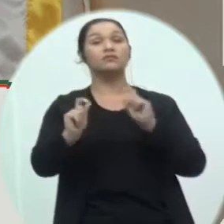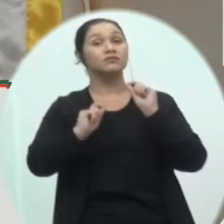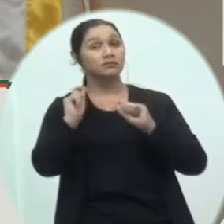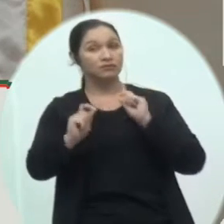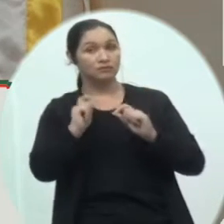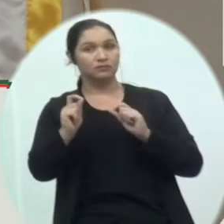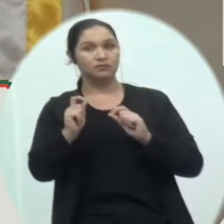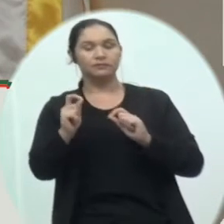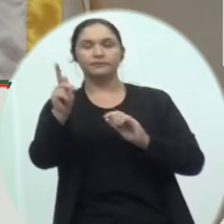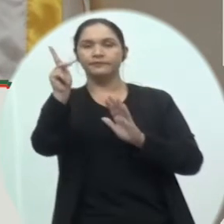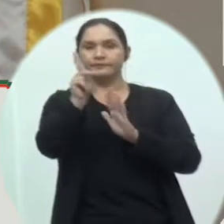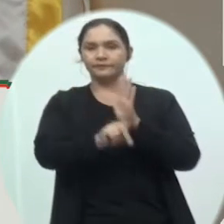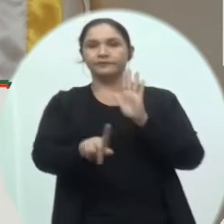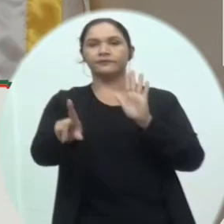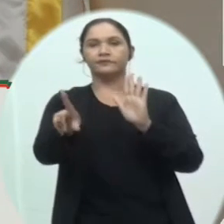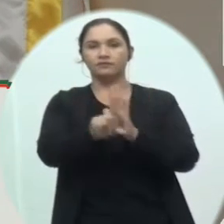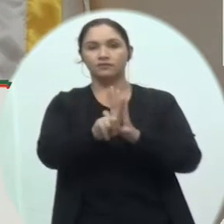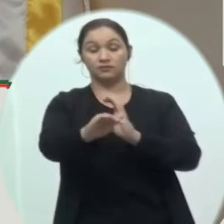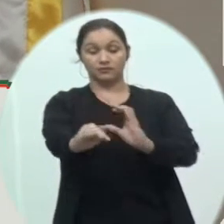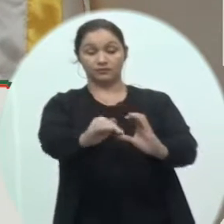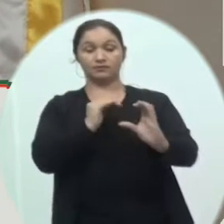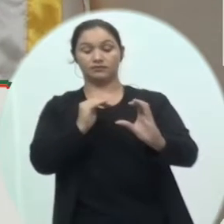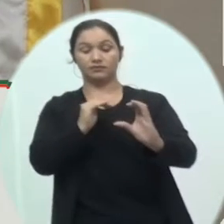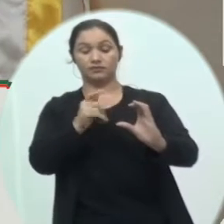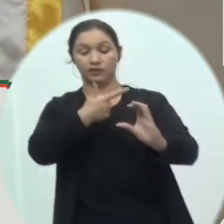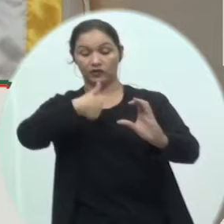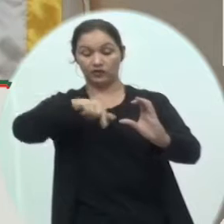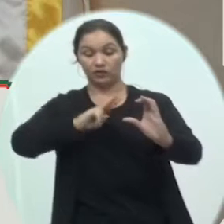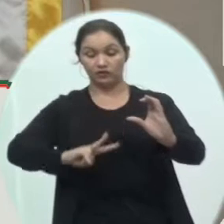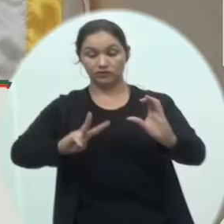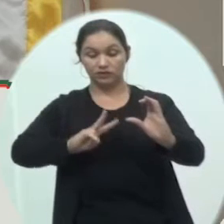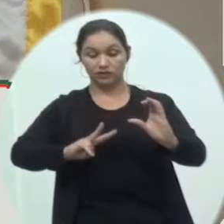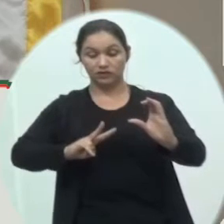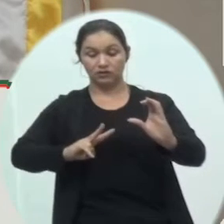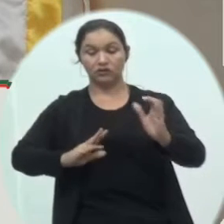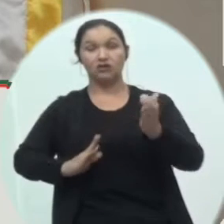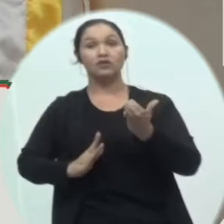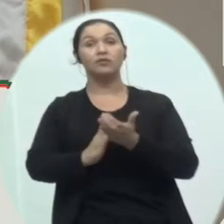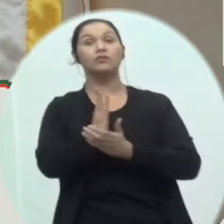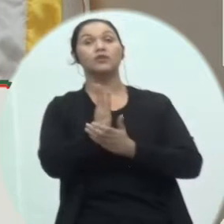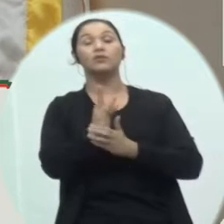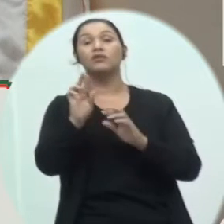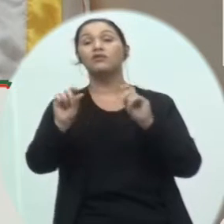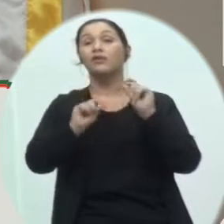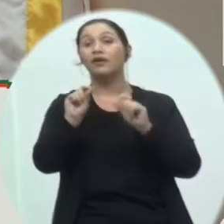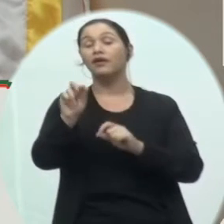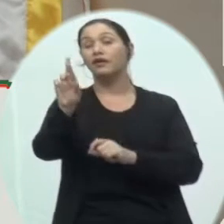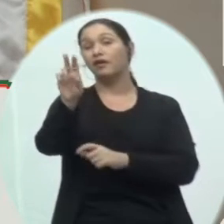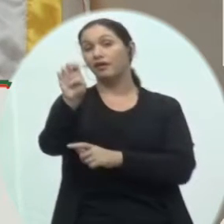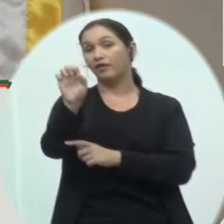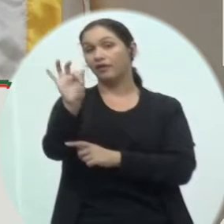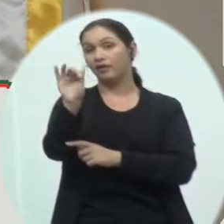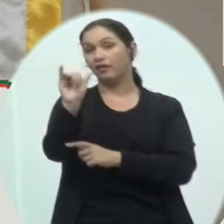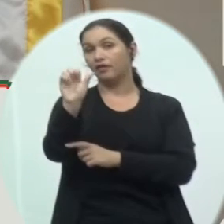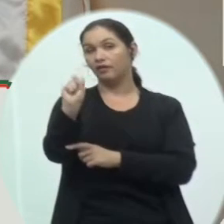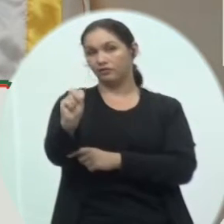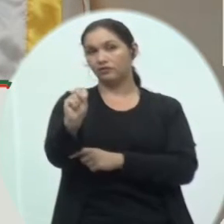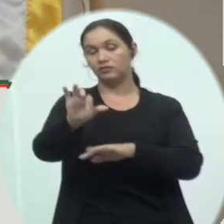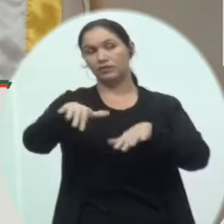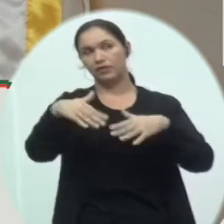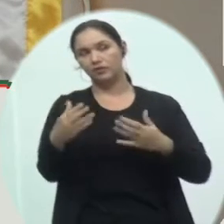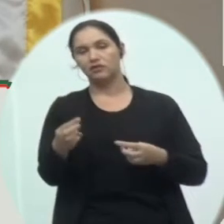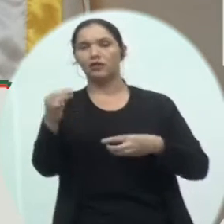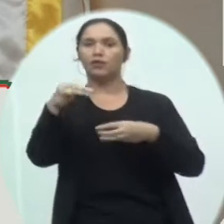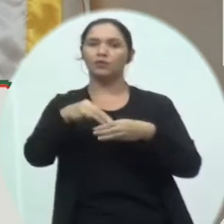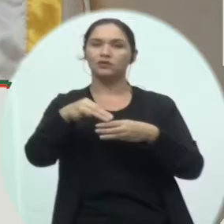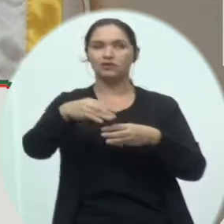um projeto para essa casa, solicitando que nós aprovamos refis né, para que possa o município